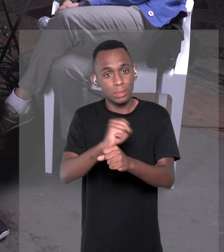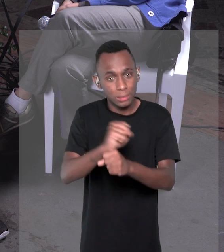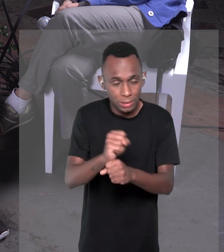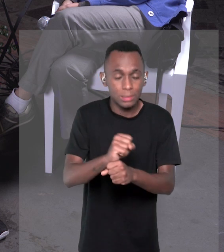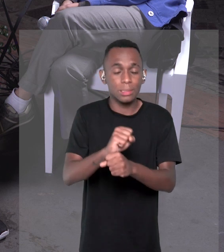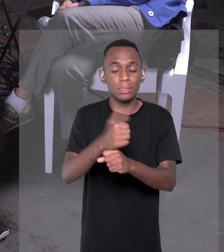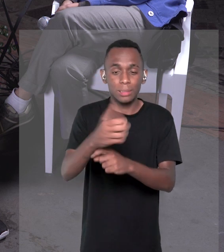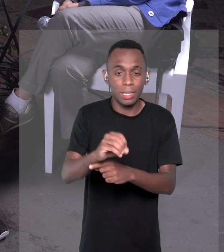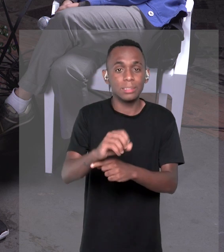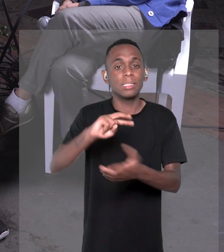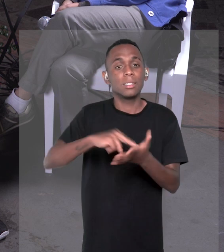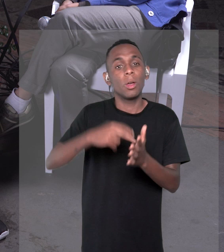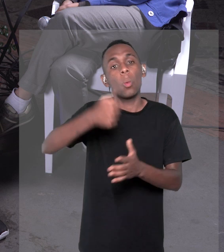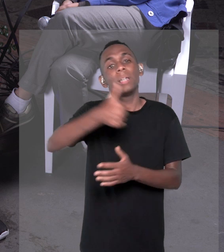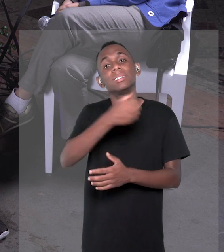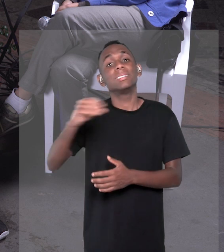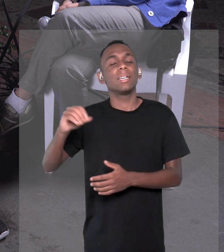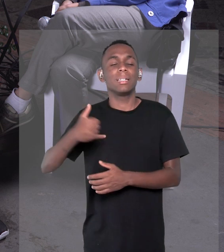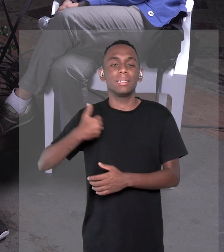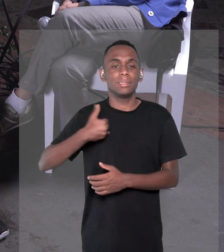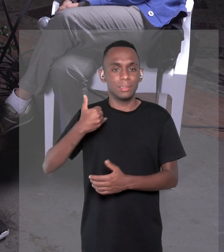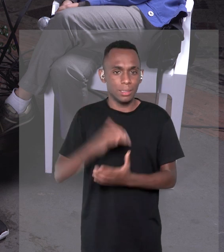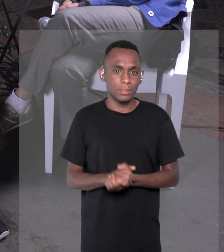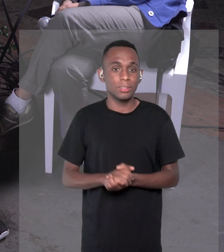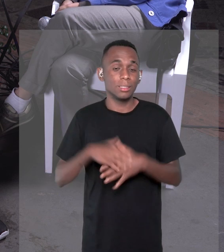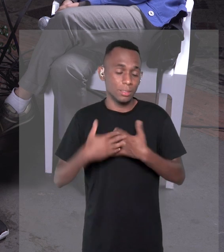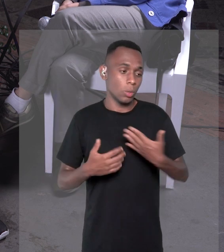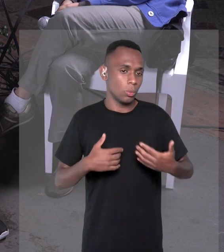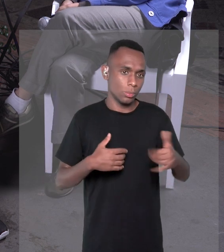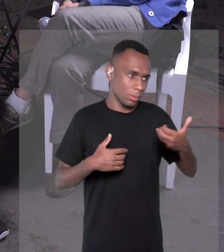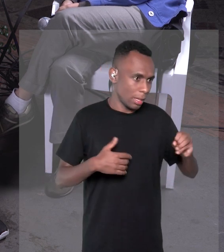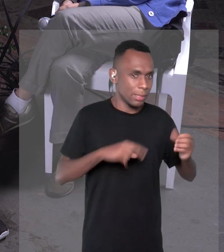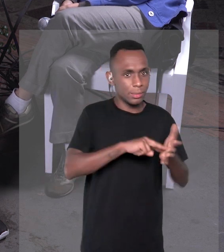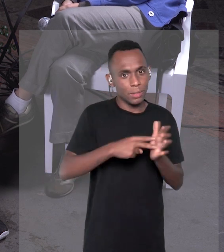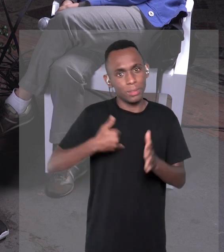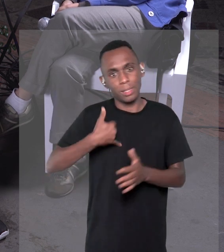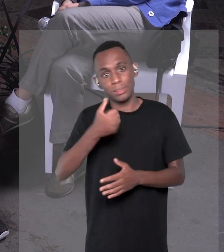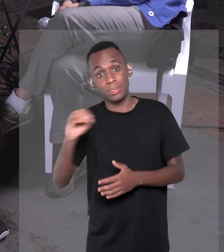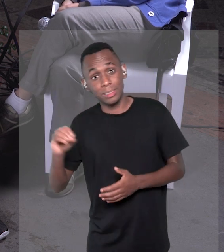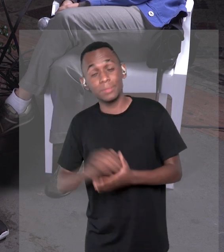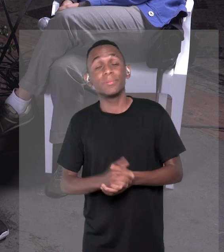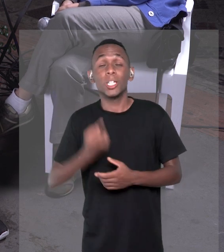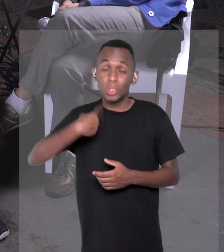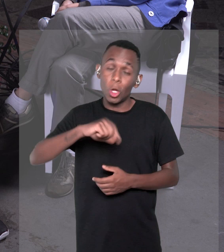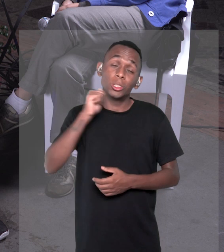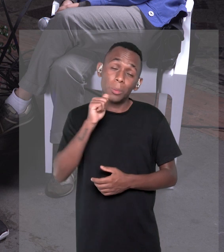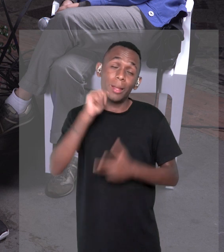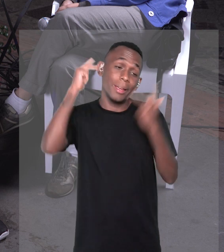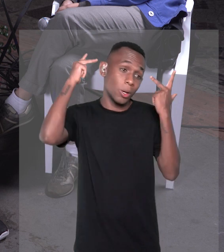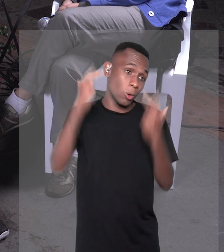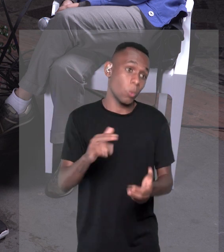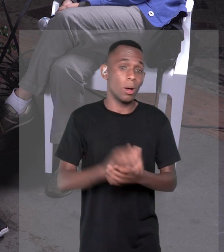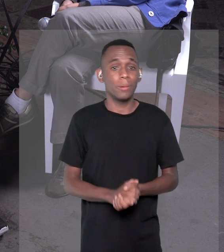mundo não substitui o olho humano. O toque do outro é necessário, os sentidos são muito necessários para estar